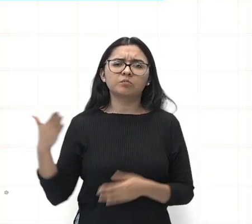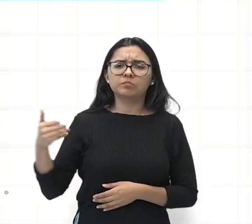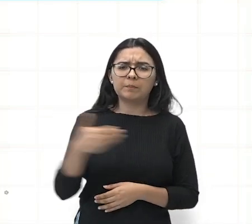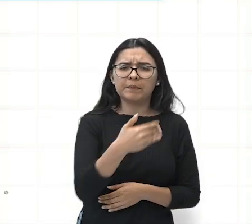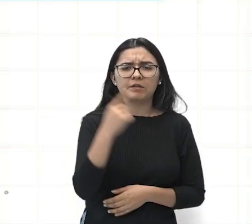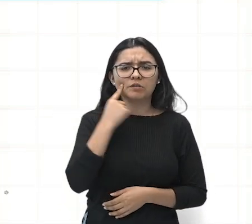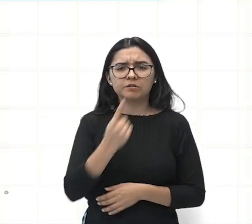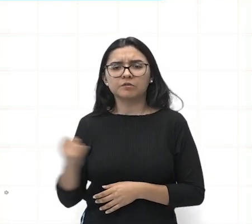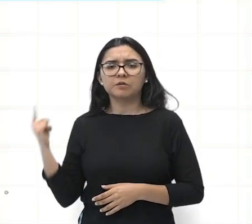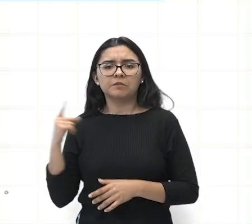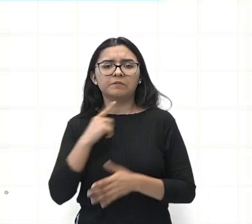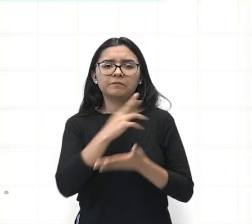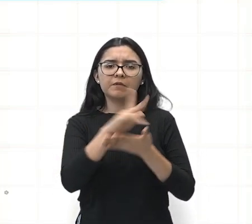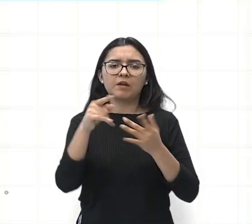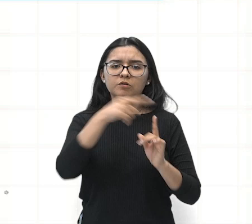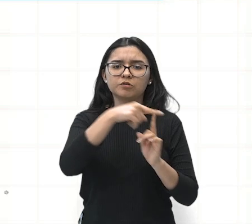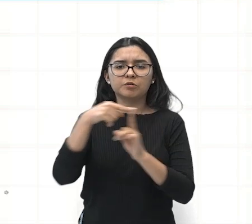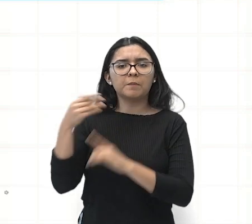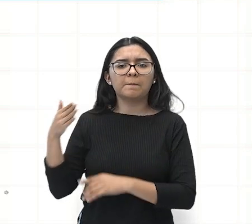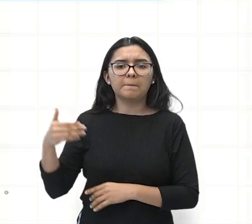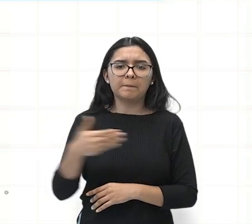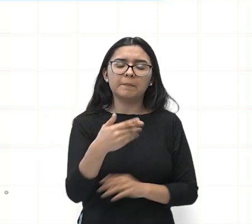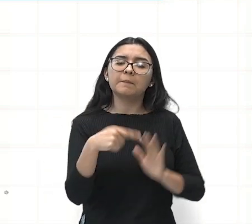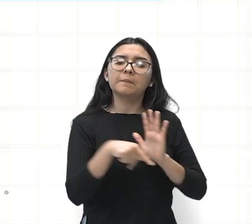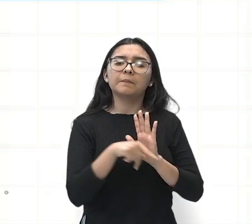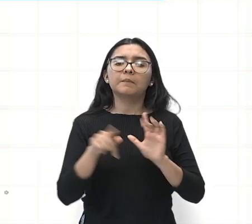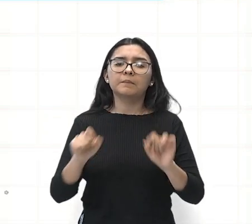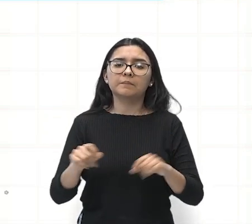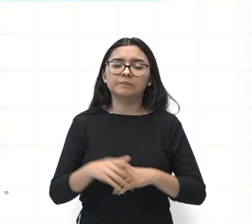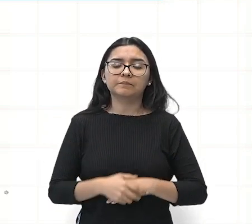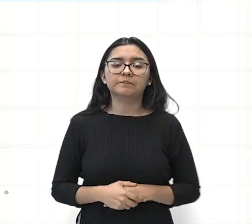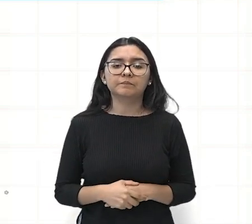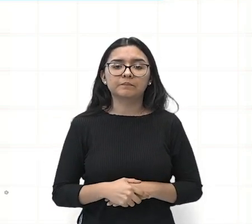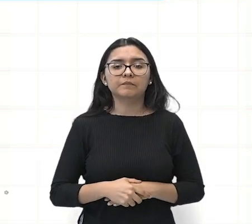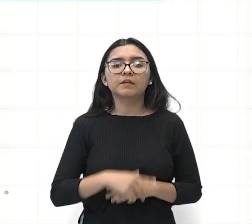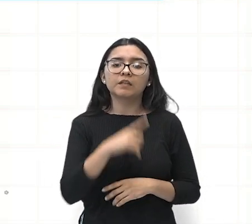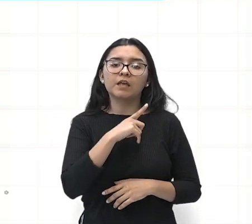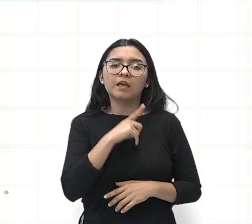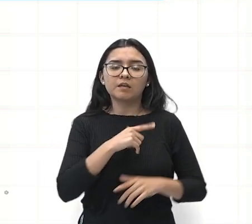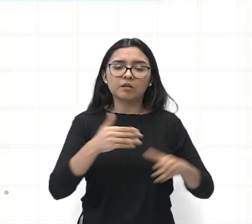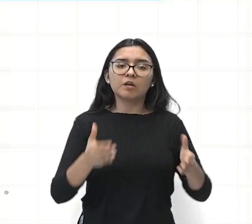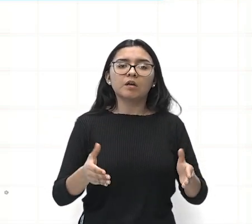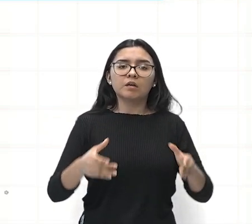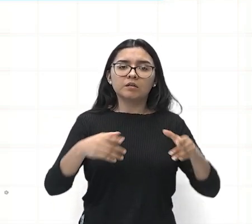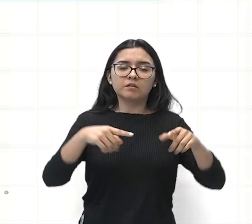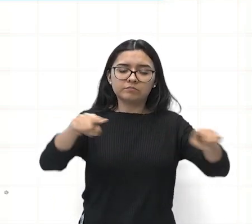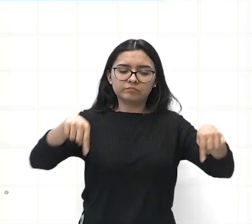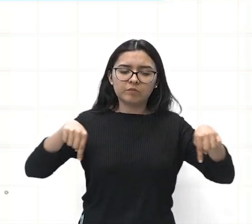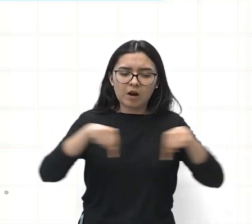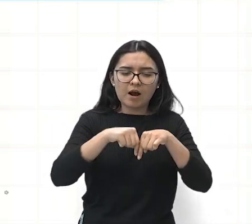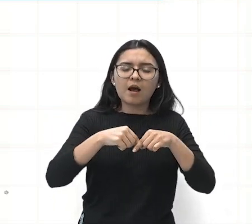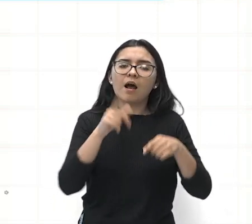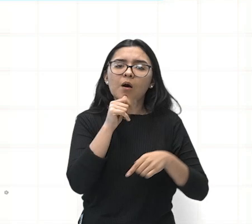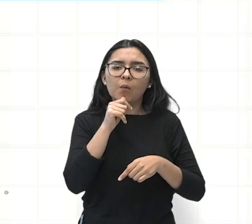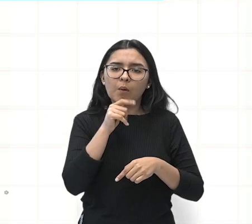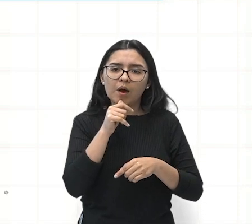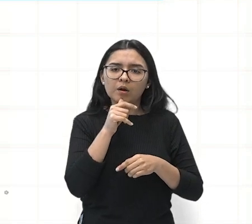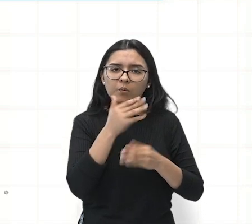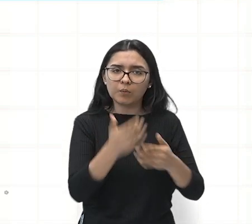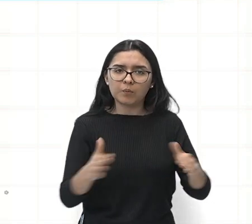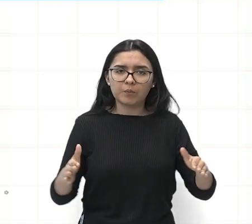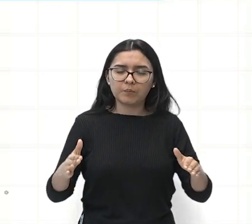peixes exóticos e também os peixes que acabam sendo cultivados em aquários. Muitas vezes esses peixes